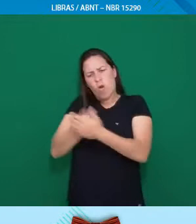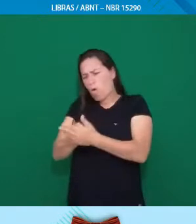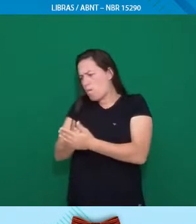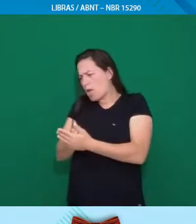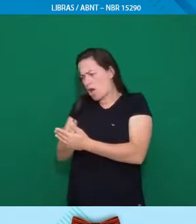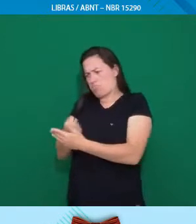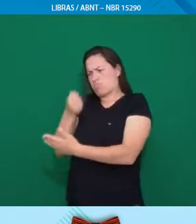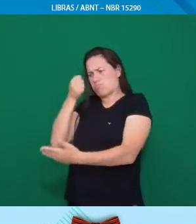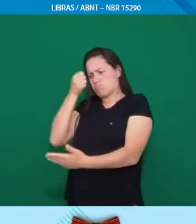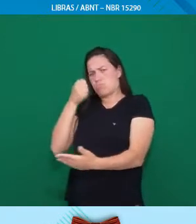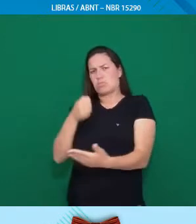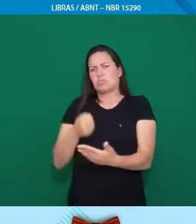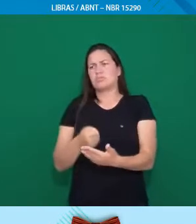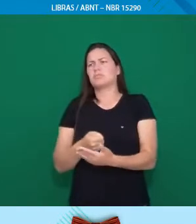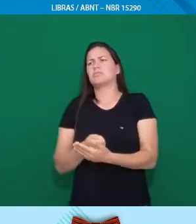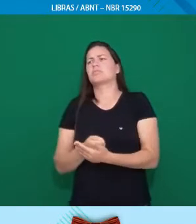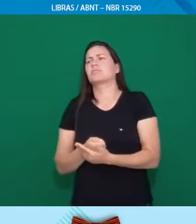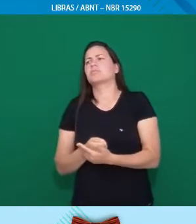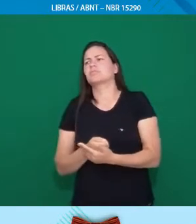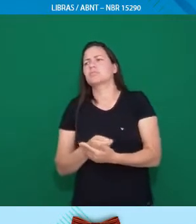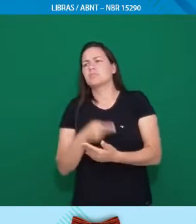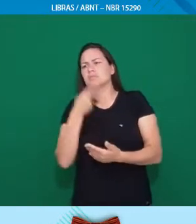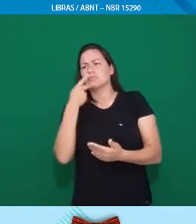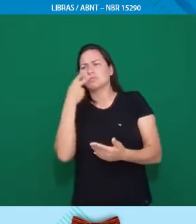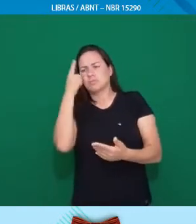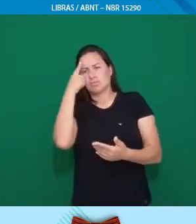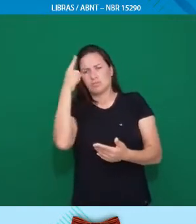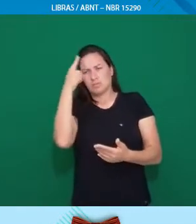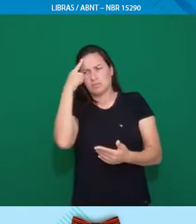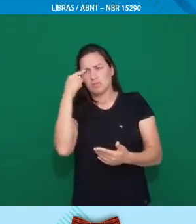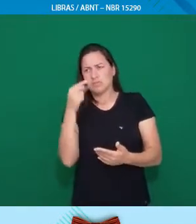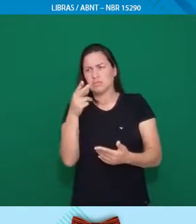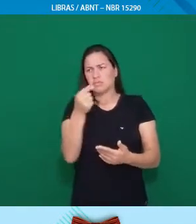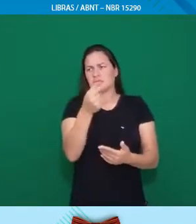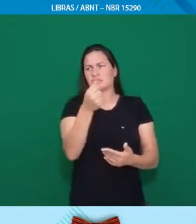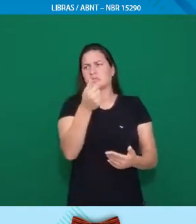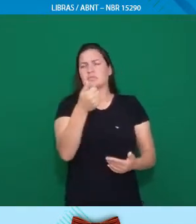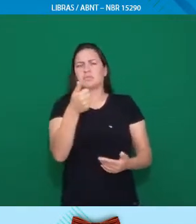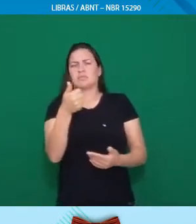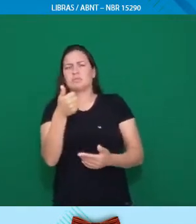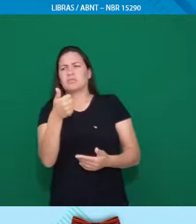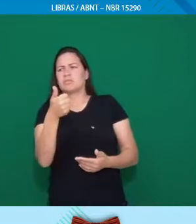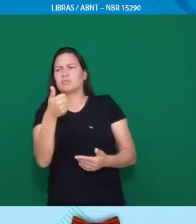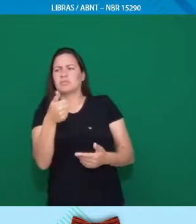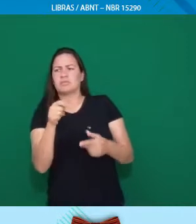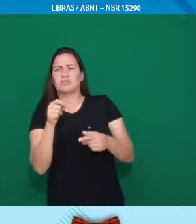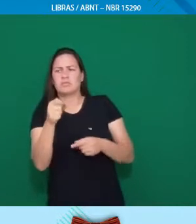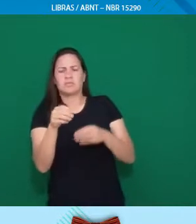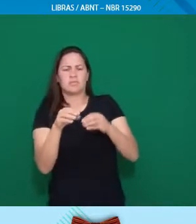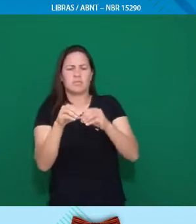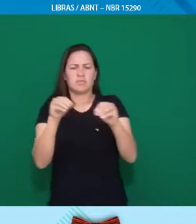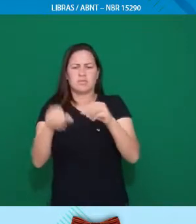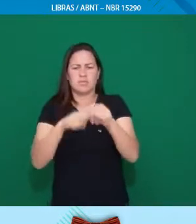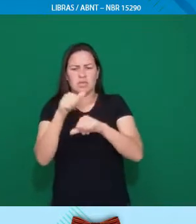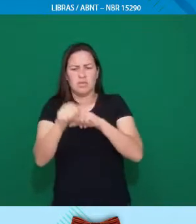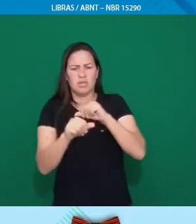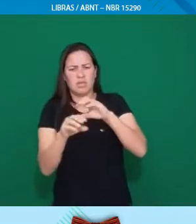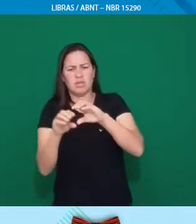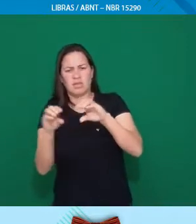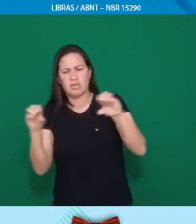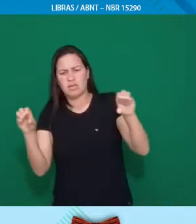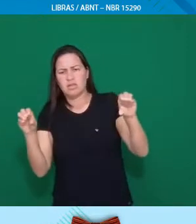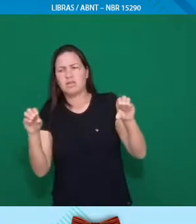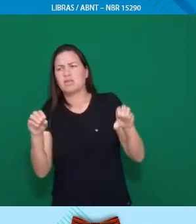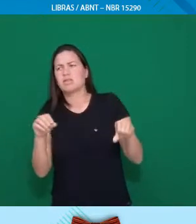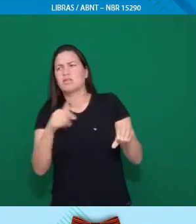brigam a pessoa comprar e o dia vieram oferecer para mim já foram curto tirando a palheta ali e não porque